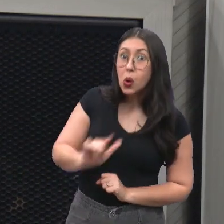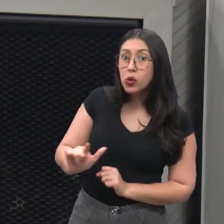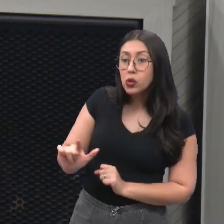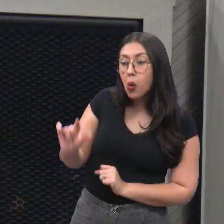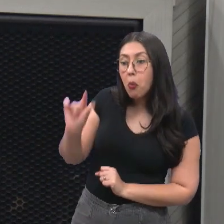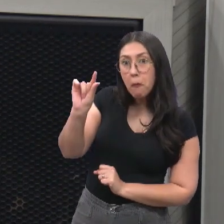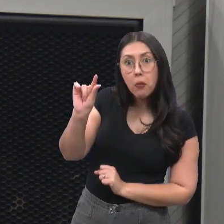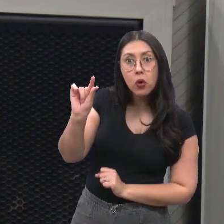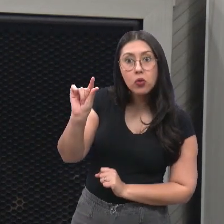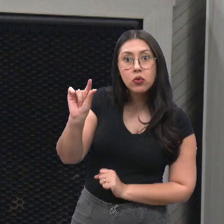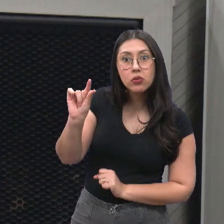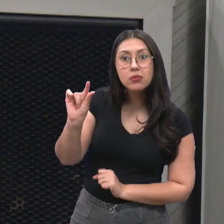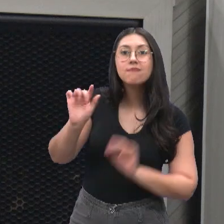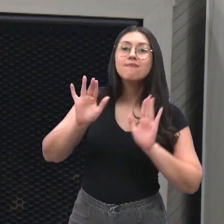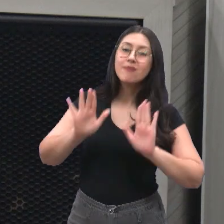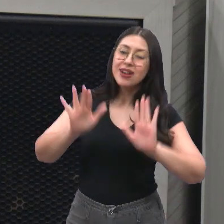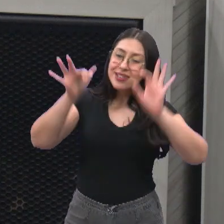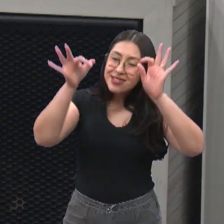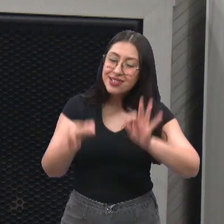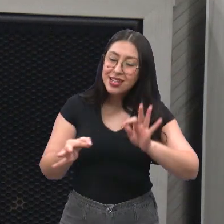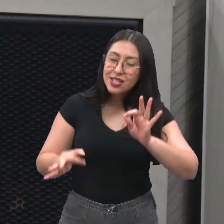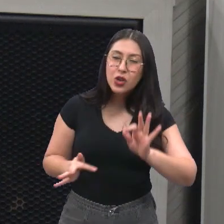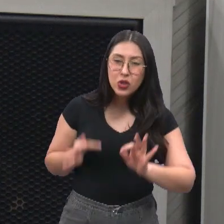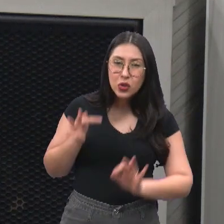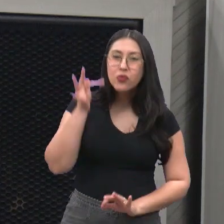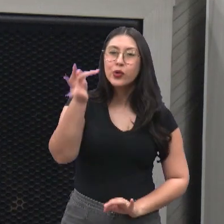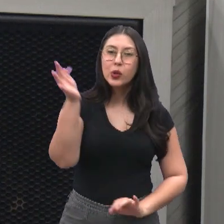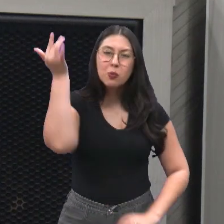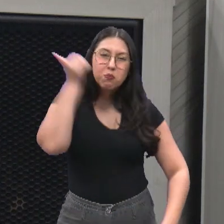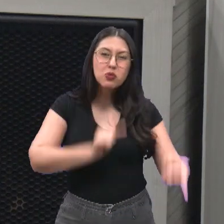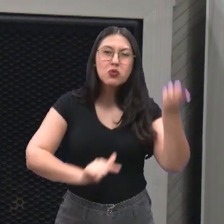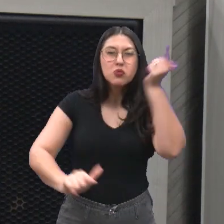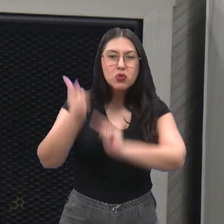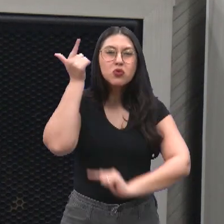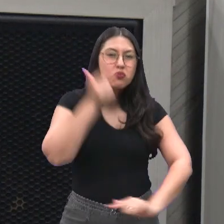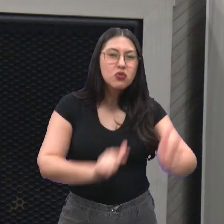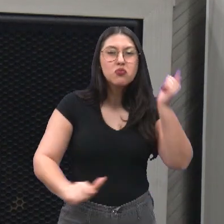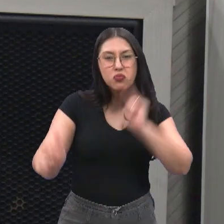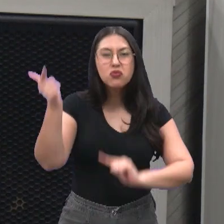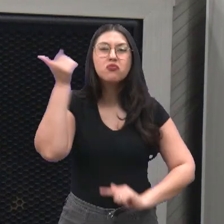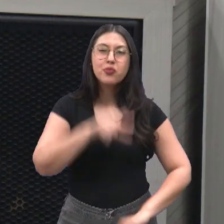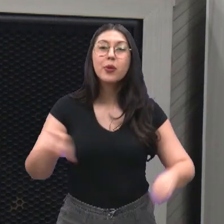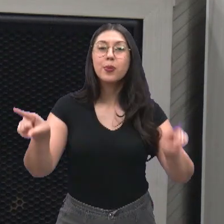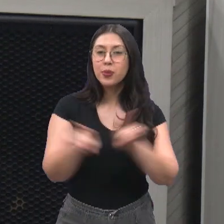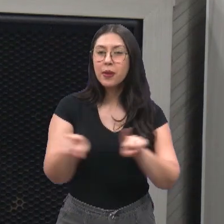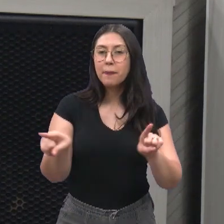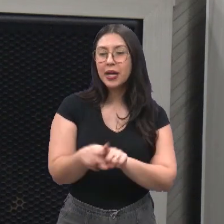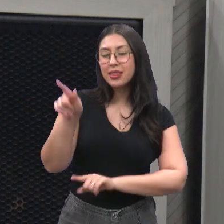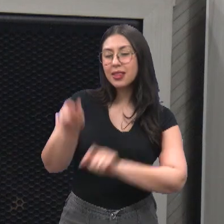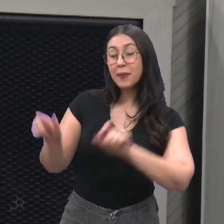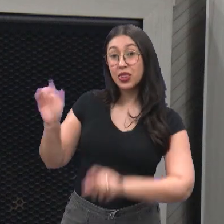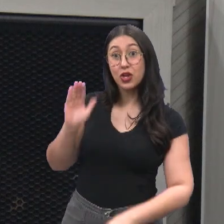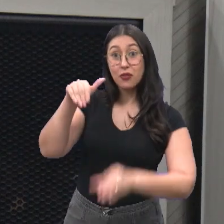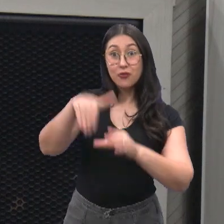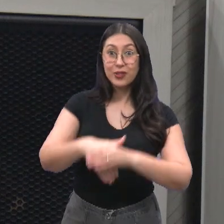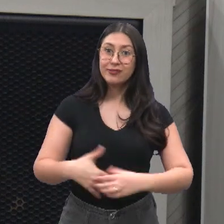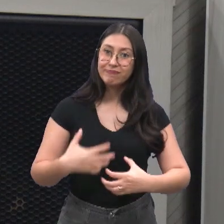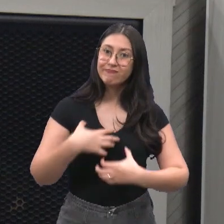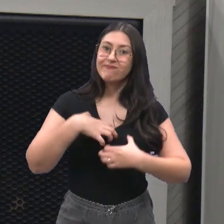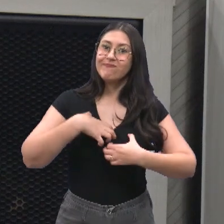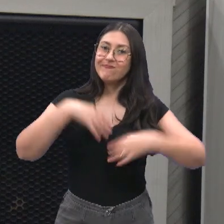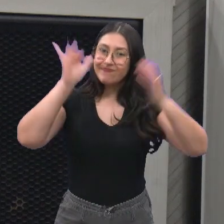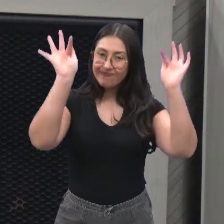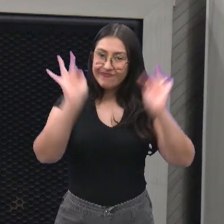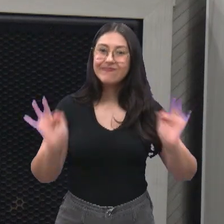está buscando, mas eu tenho certeza que essa vai alavancar as demais e as pessoas que confiaram o voto a vocês estão se sentindo felizes